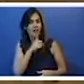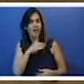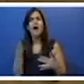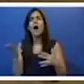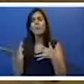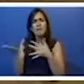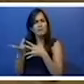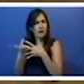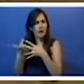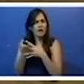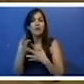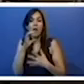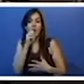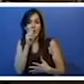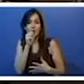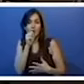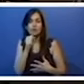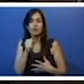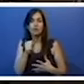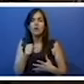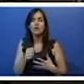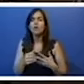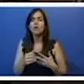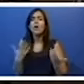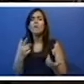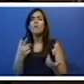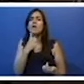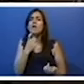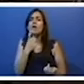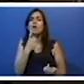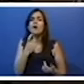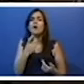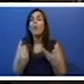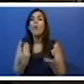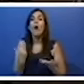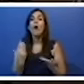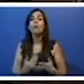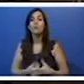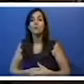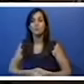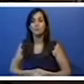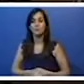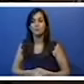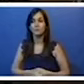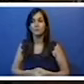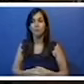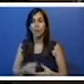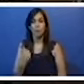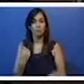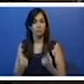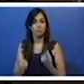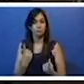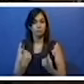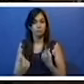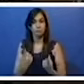é a metade da laranja e as Barrinhas vermelhas e a Barrinha Vermelha em comparação com a